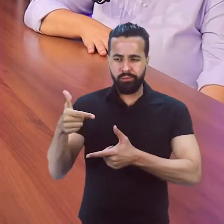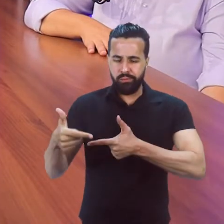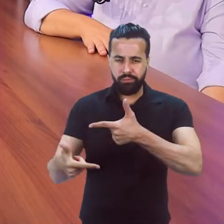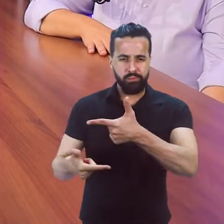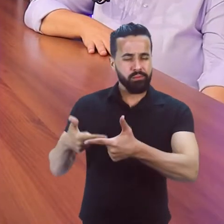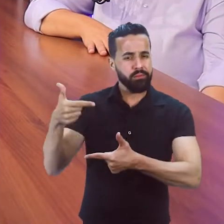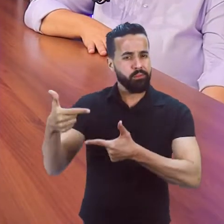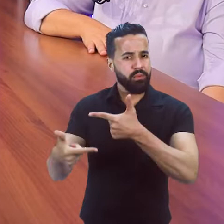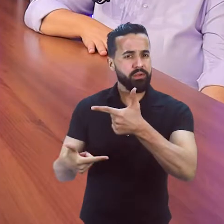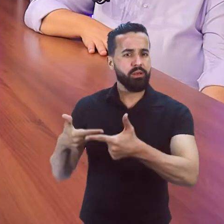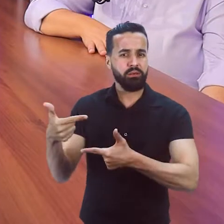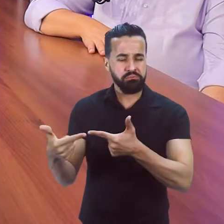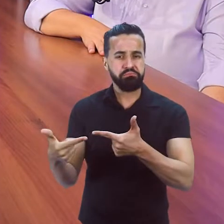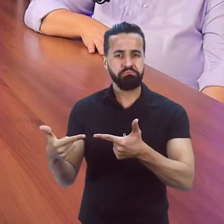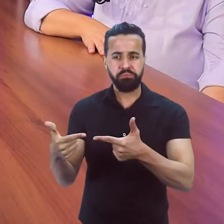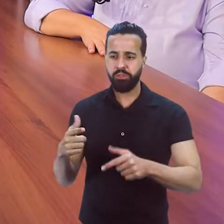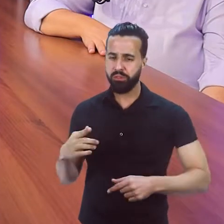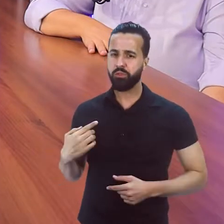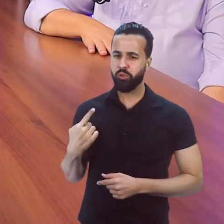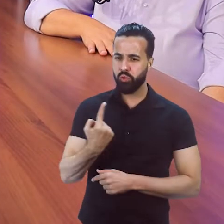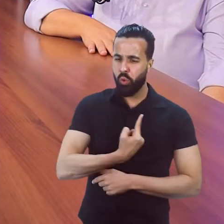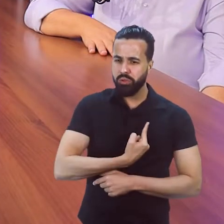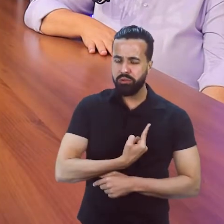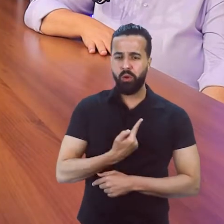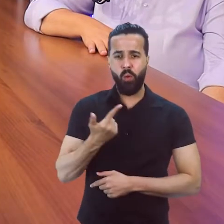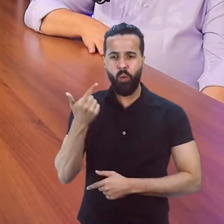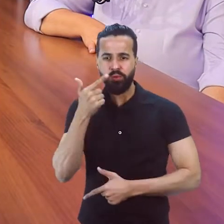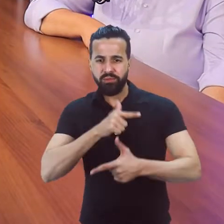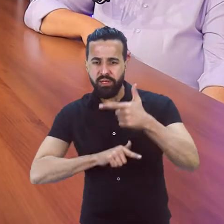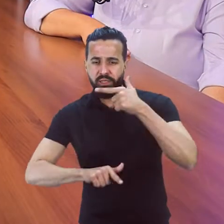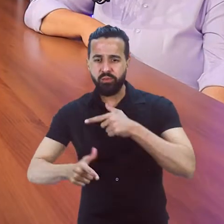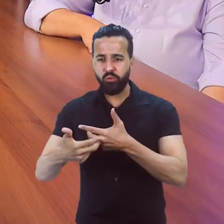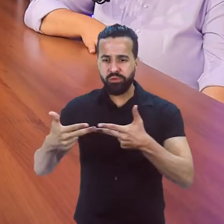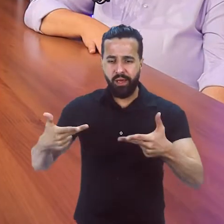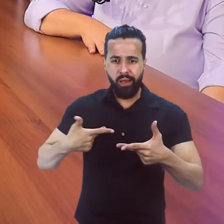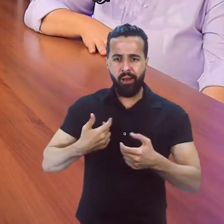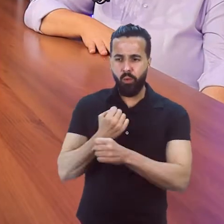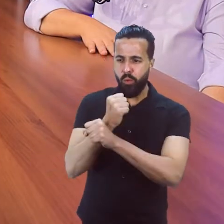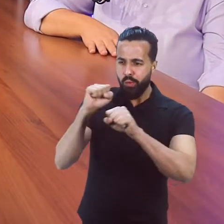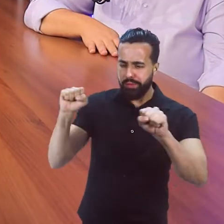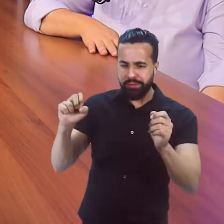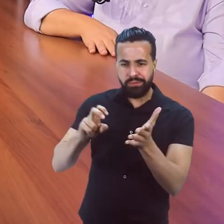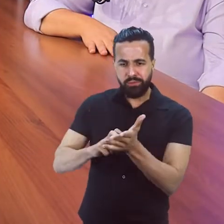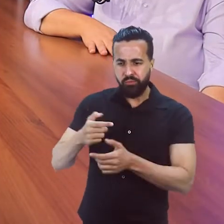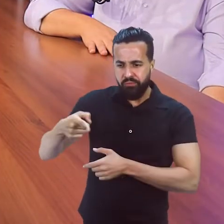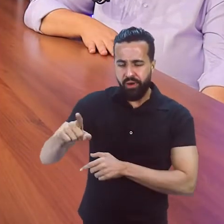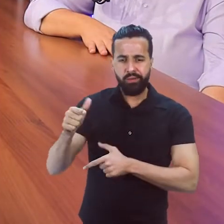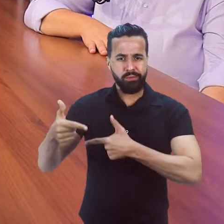realmente conquista as coisas com o trabalho, né? Acordando cedo, indo para a lida, né?